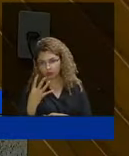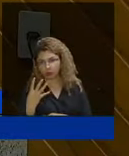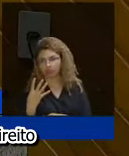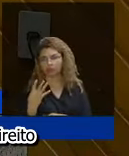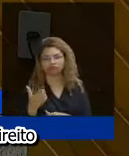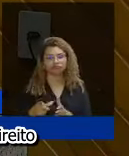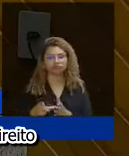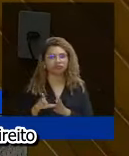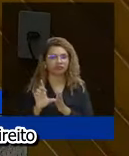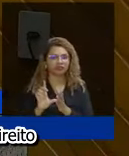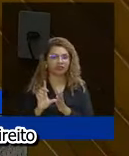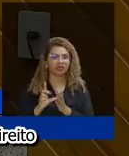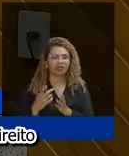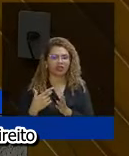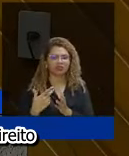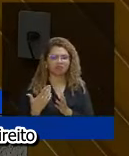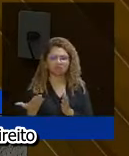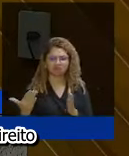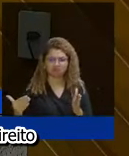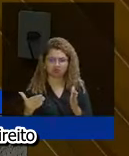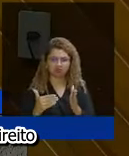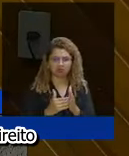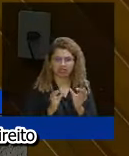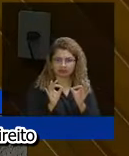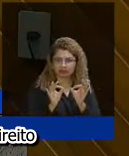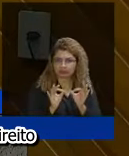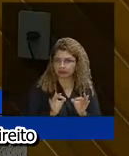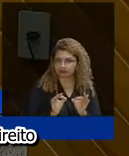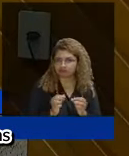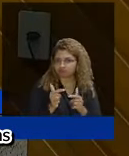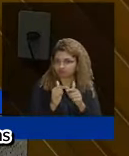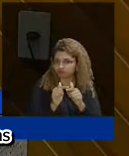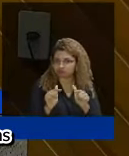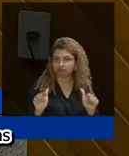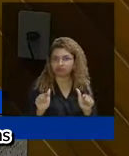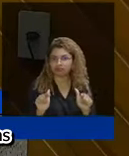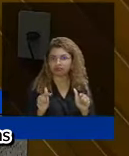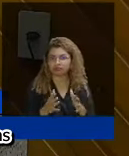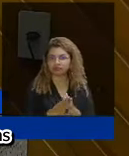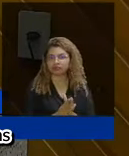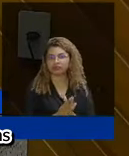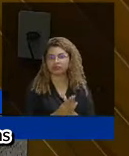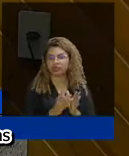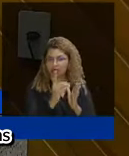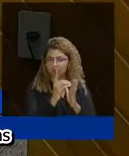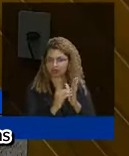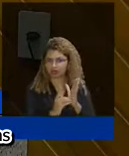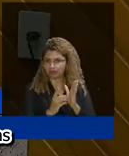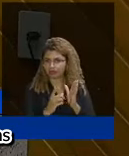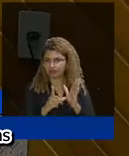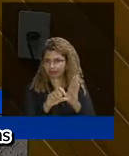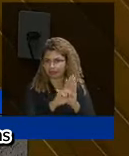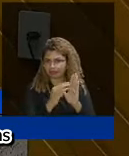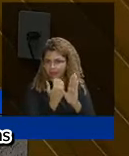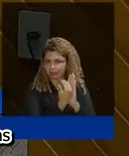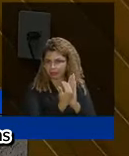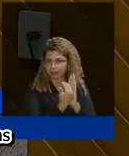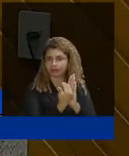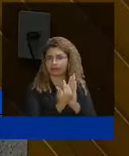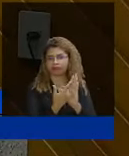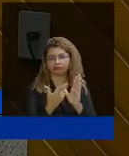9.504/97 não fixa um prazo específico para a restrição do direito de candidatura e que a regularização de